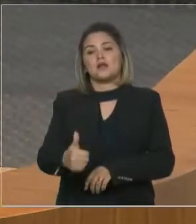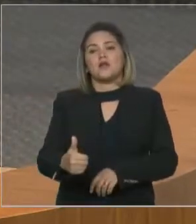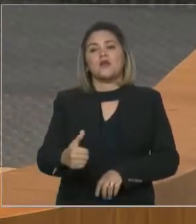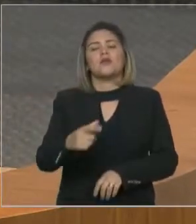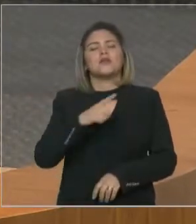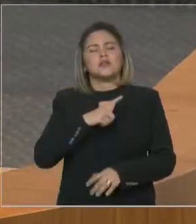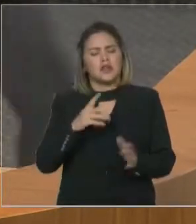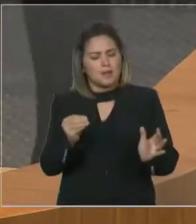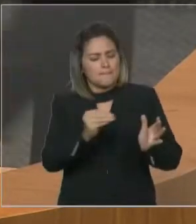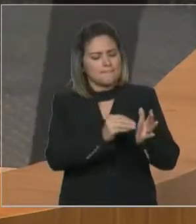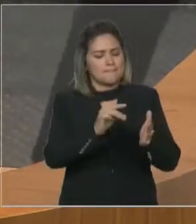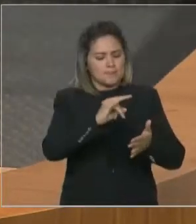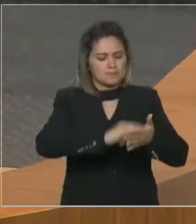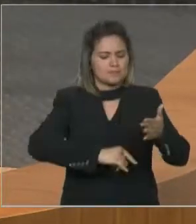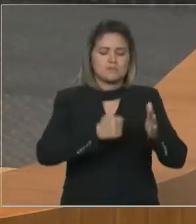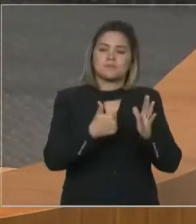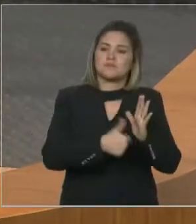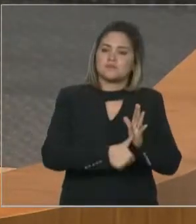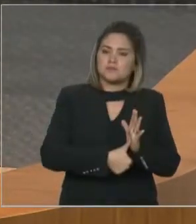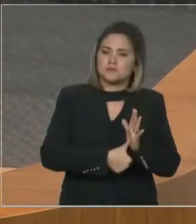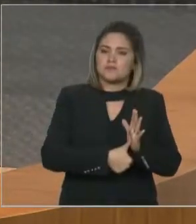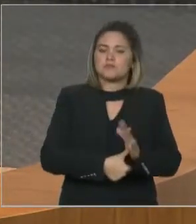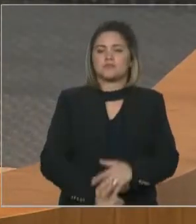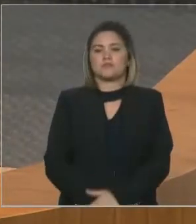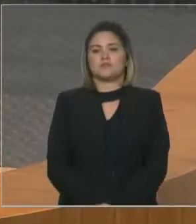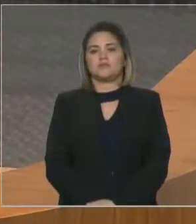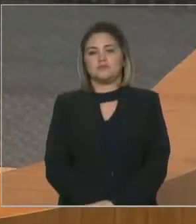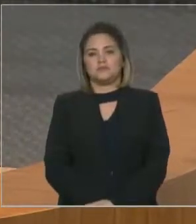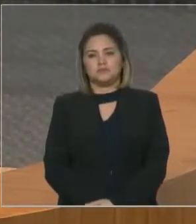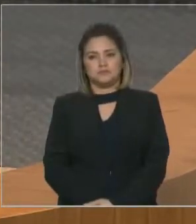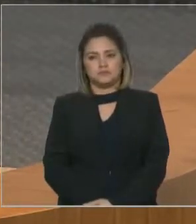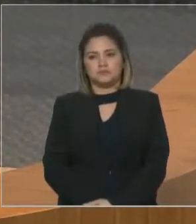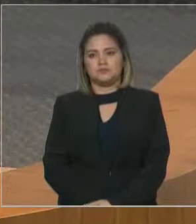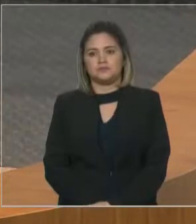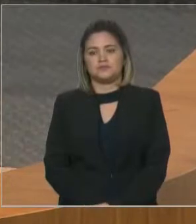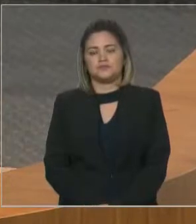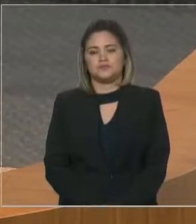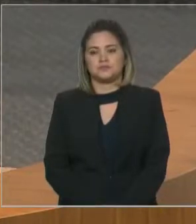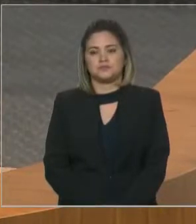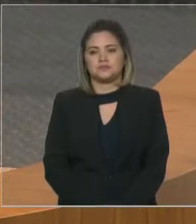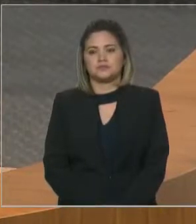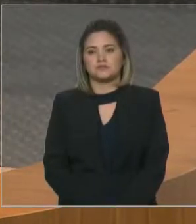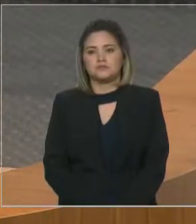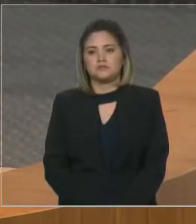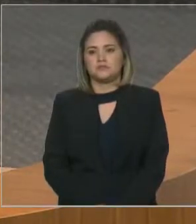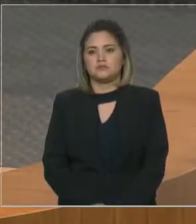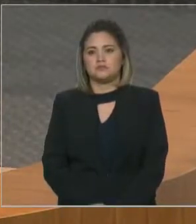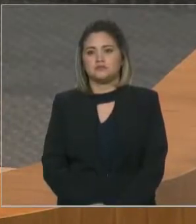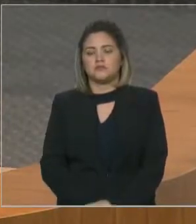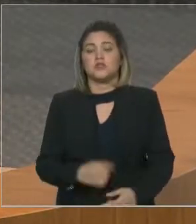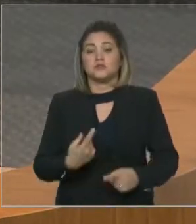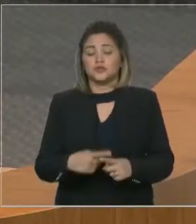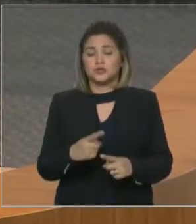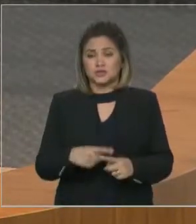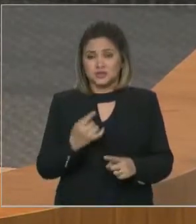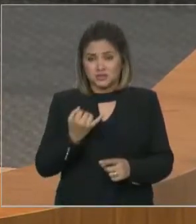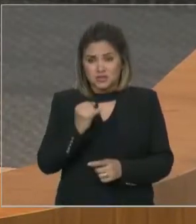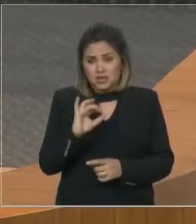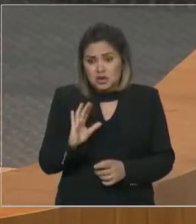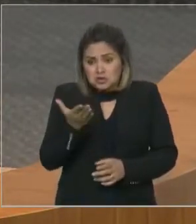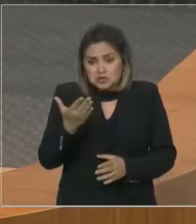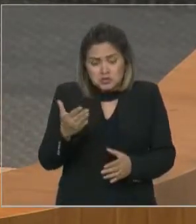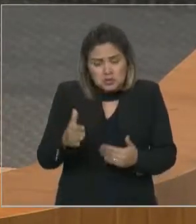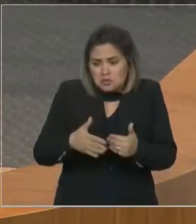seja feito o tipo, seja colocado o tipo sanguíneo das pessoas, para na hora exata de qualquer acidente, na hora exata de